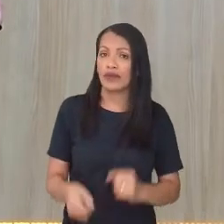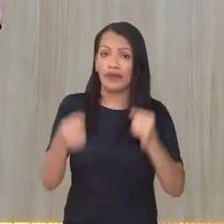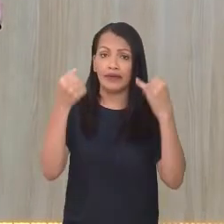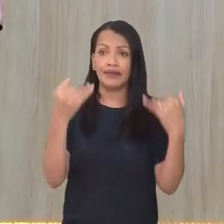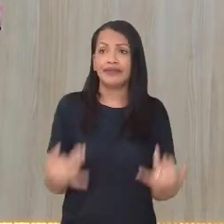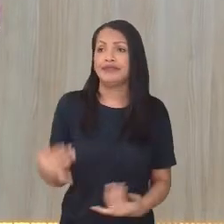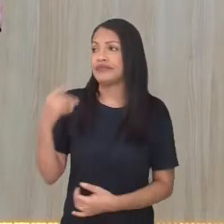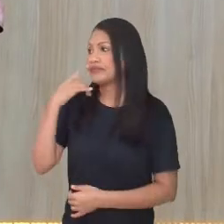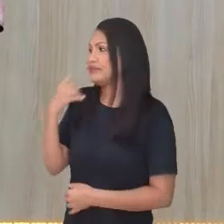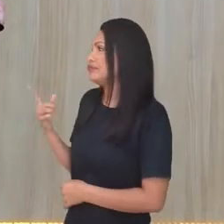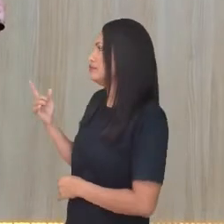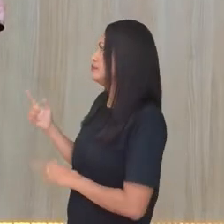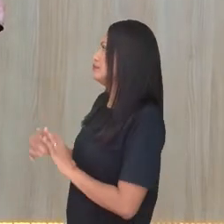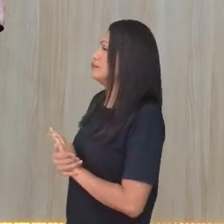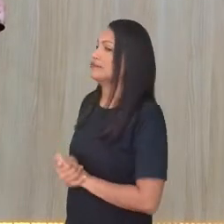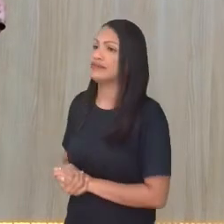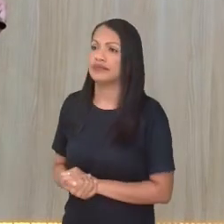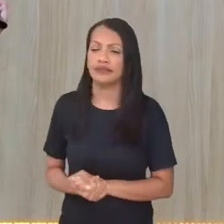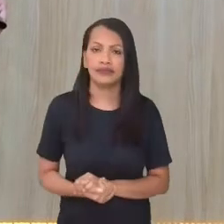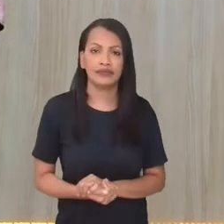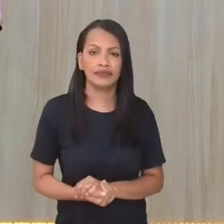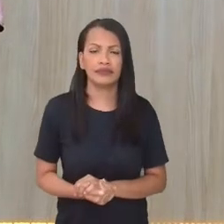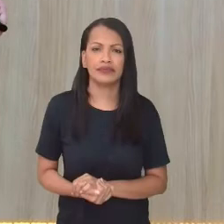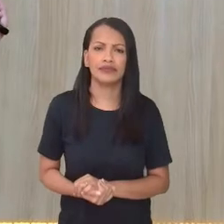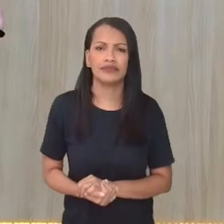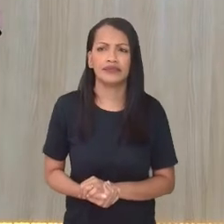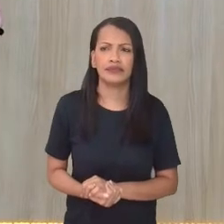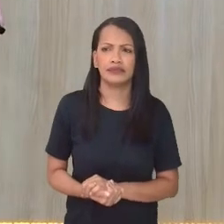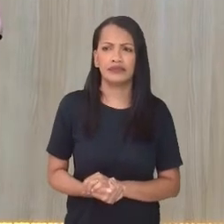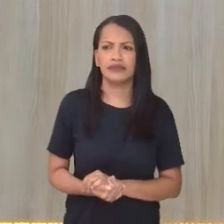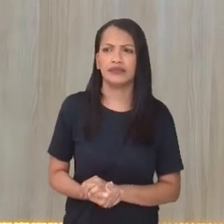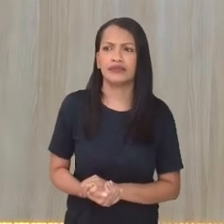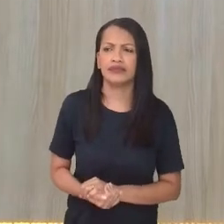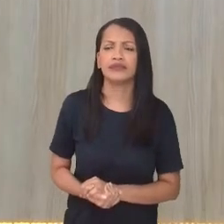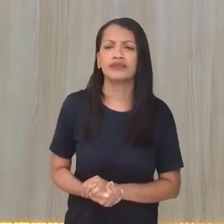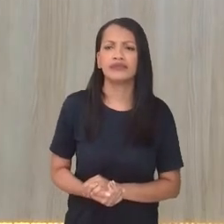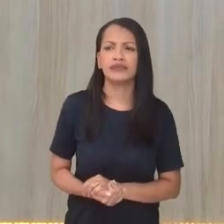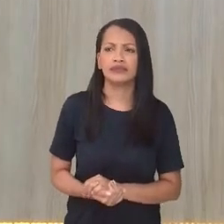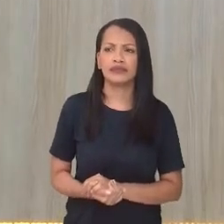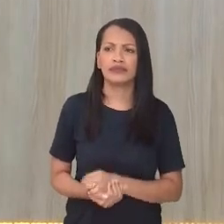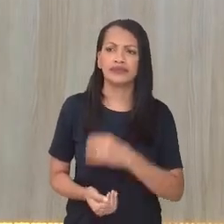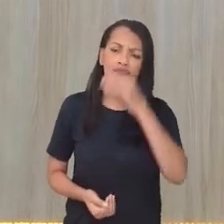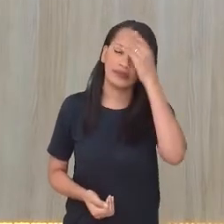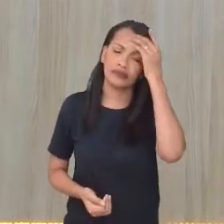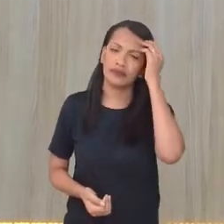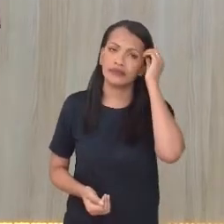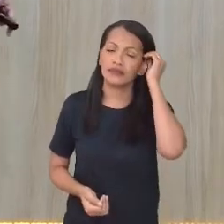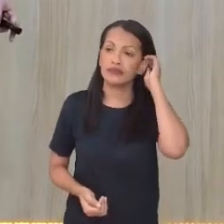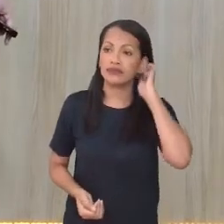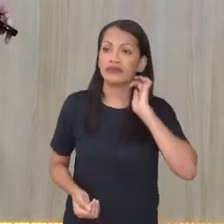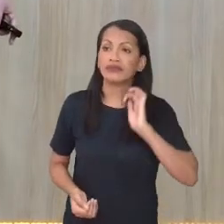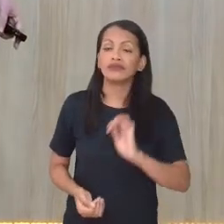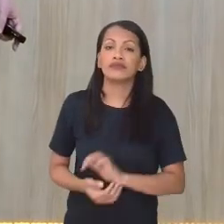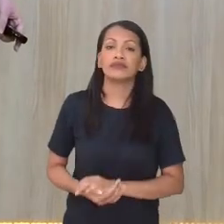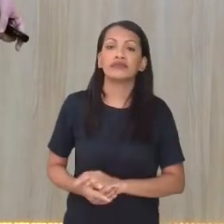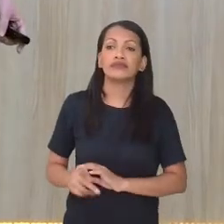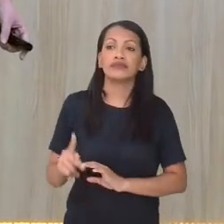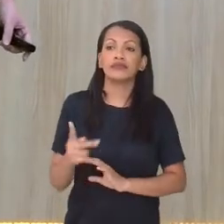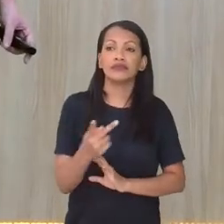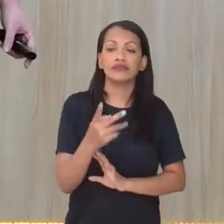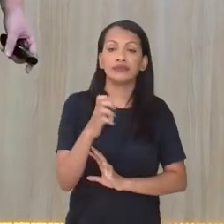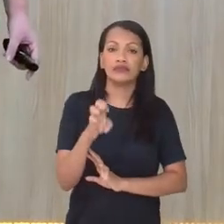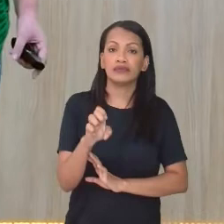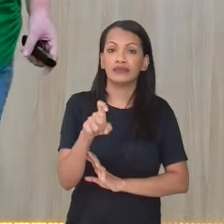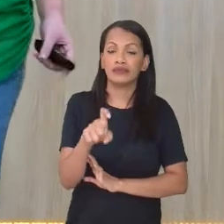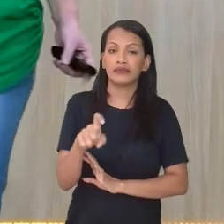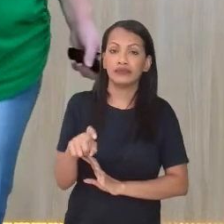de polígonos, eu estou falando do lado. E hexa é o que a gente quer? Quem